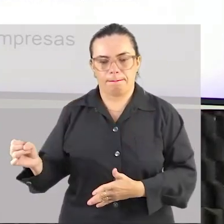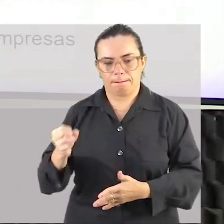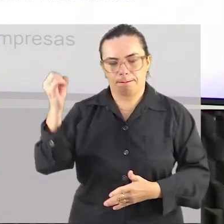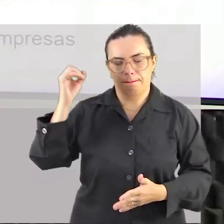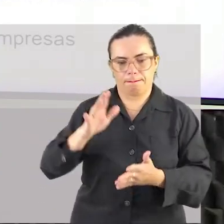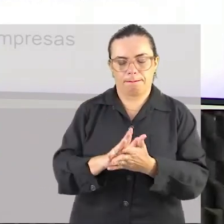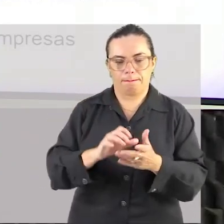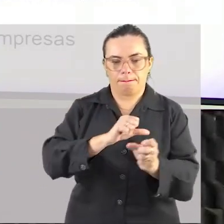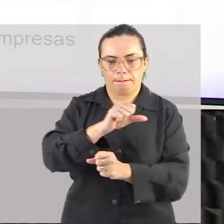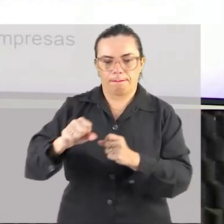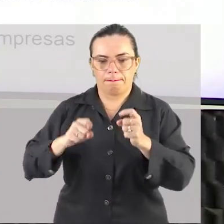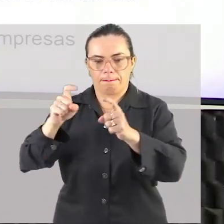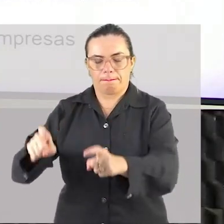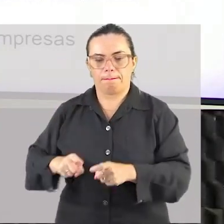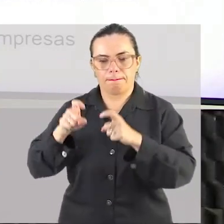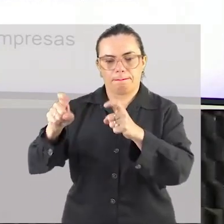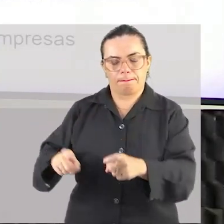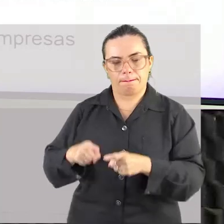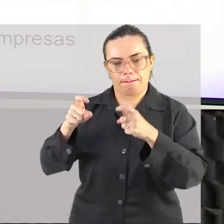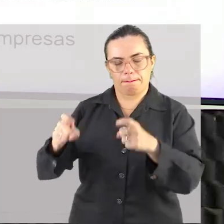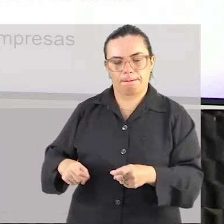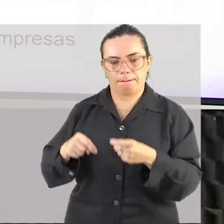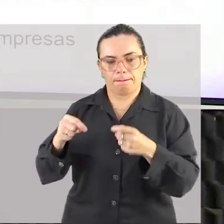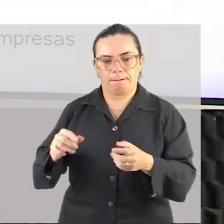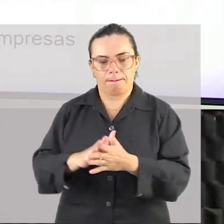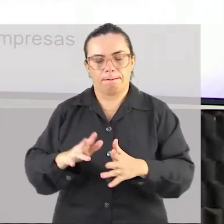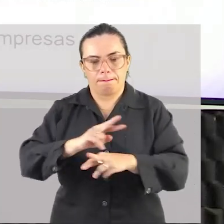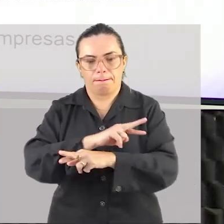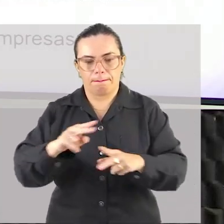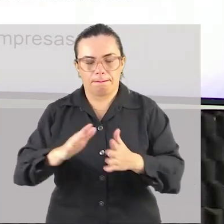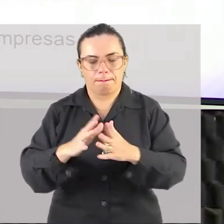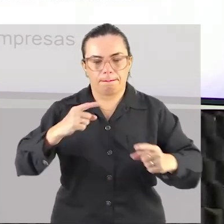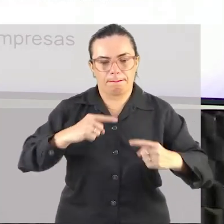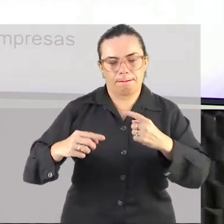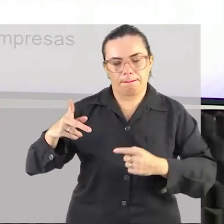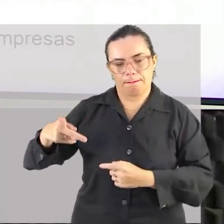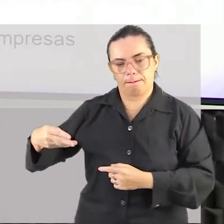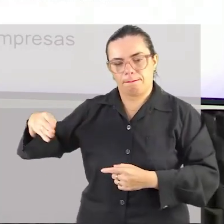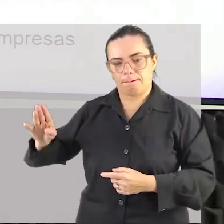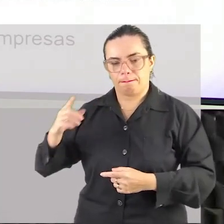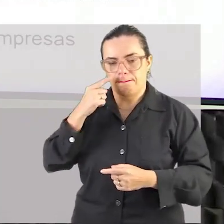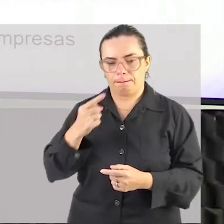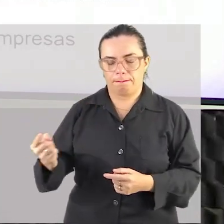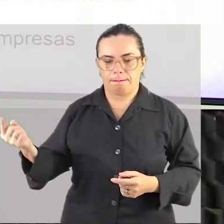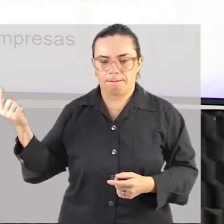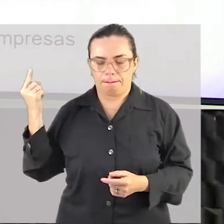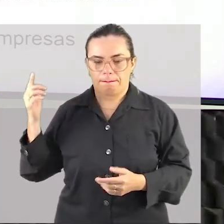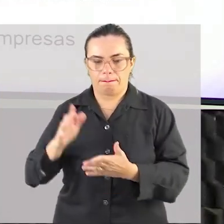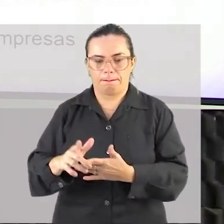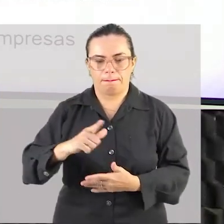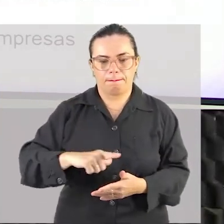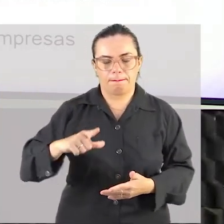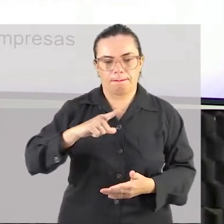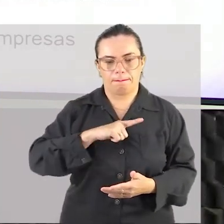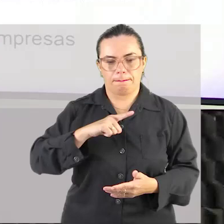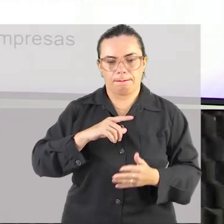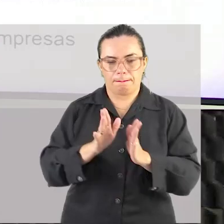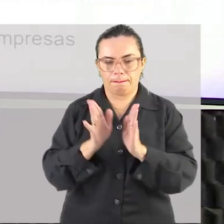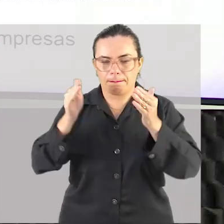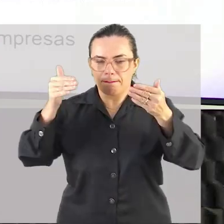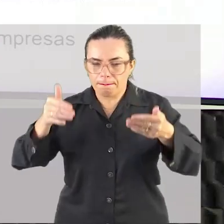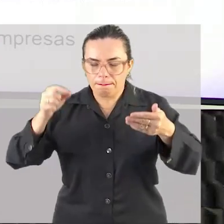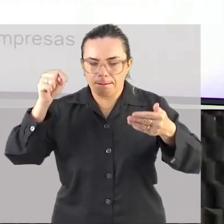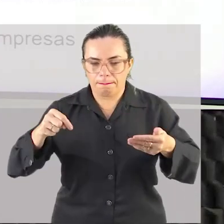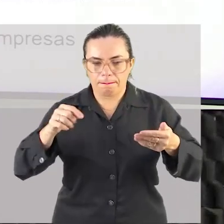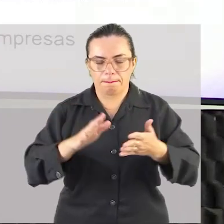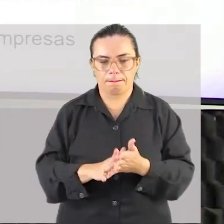reforma agrária, falou em políticas públicas para o campo, automaticamente a gente tem que se voltar para isso. É